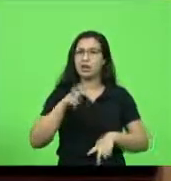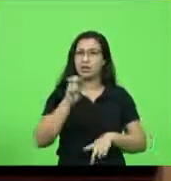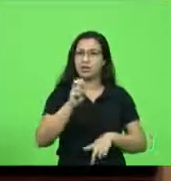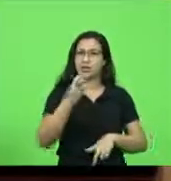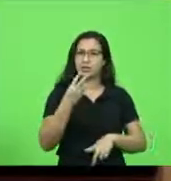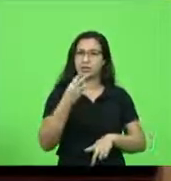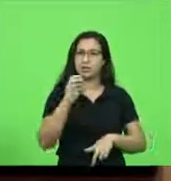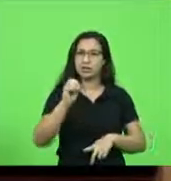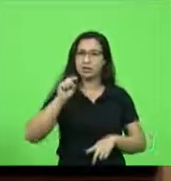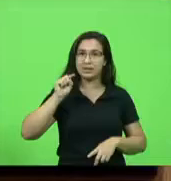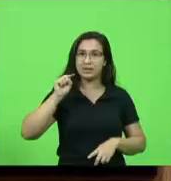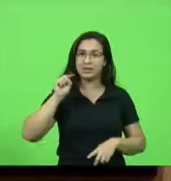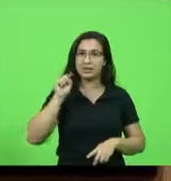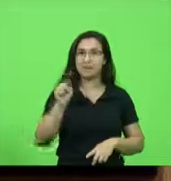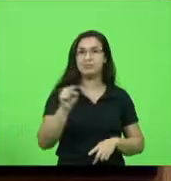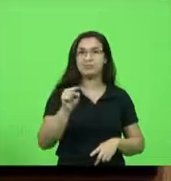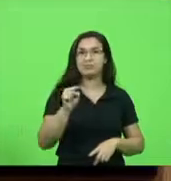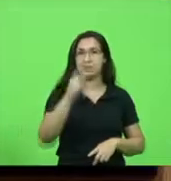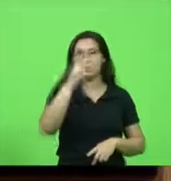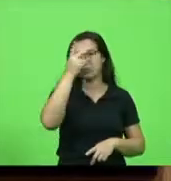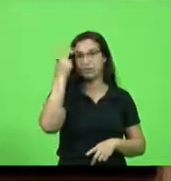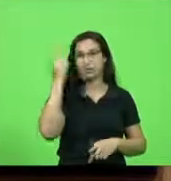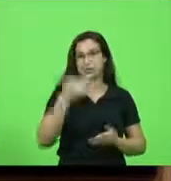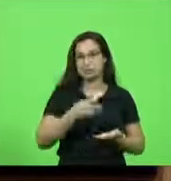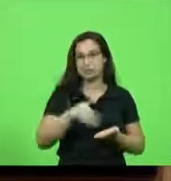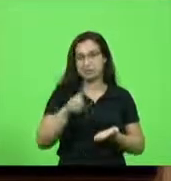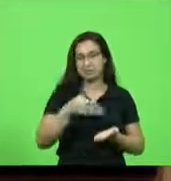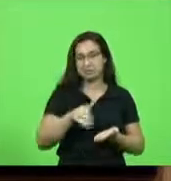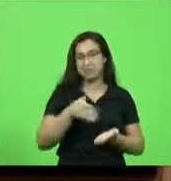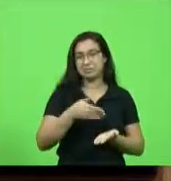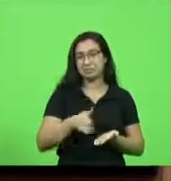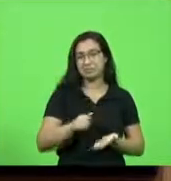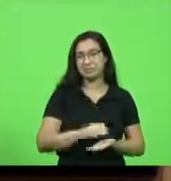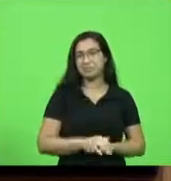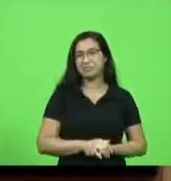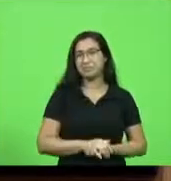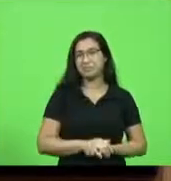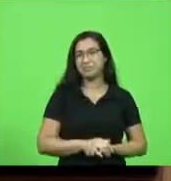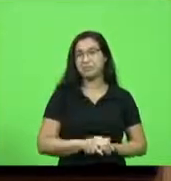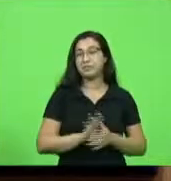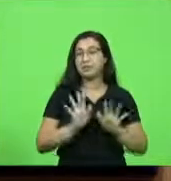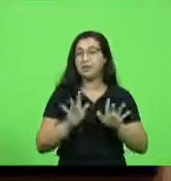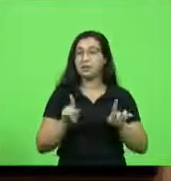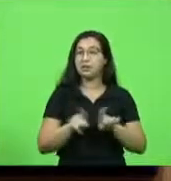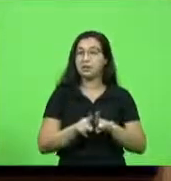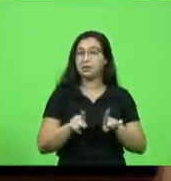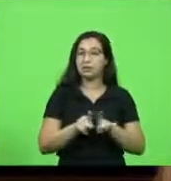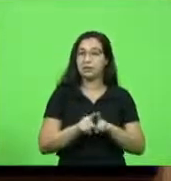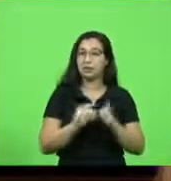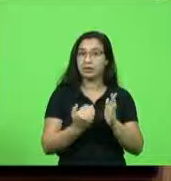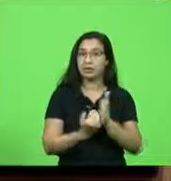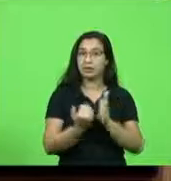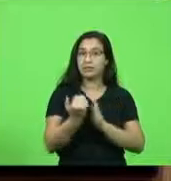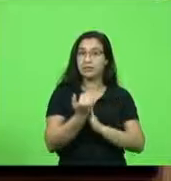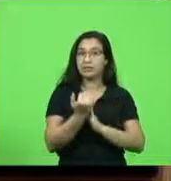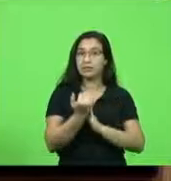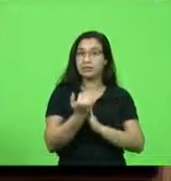mil demissões em Santa Catarina, mas também um saldo de